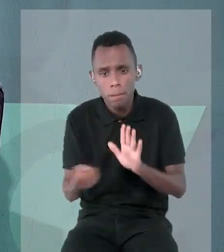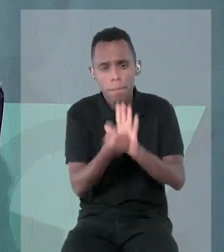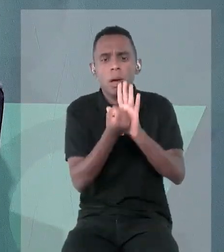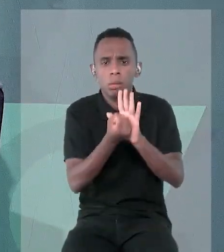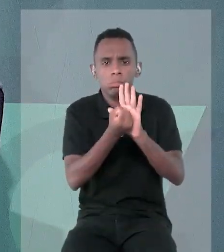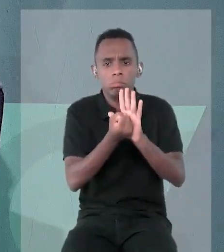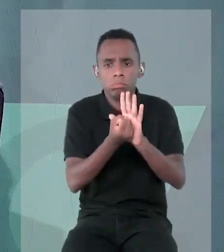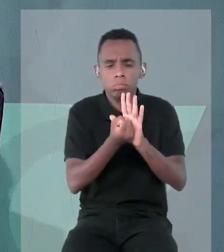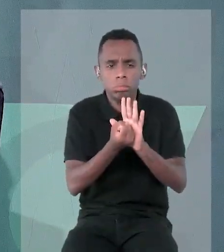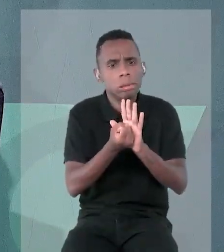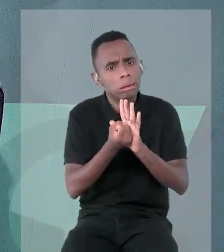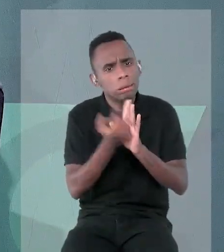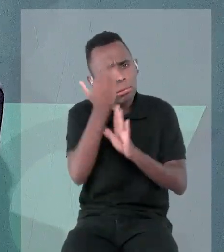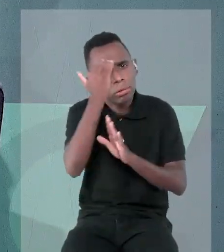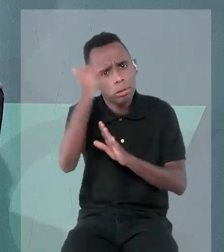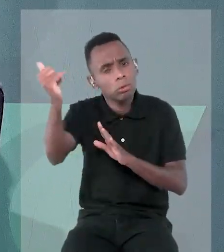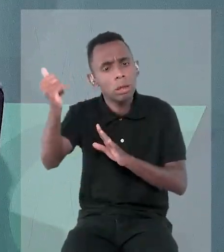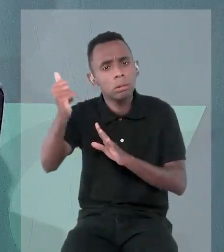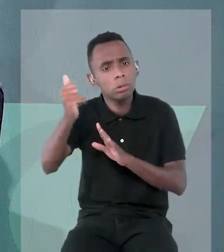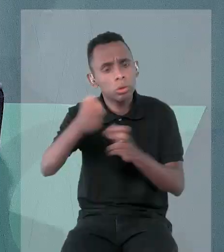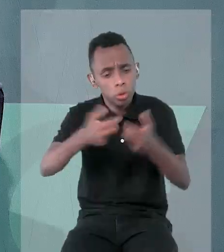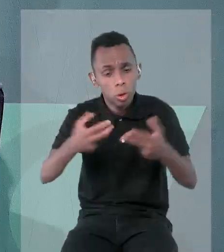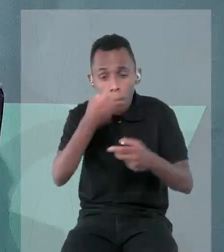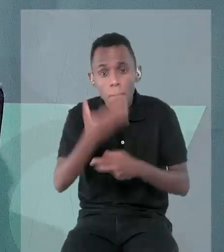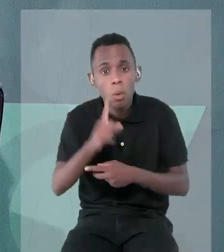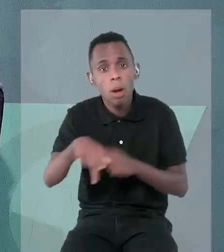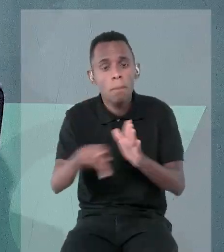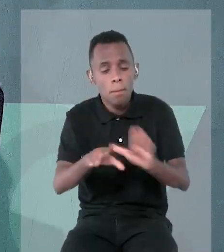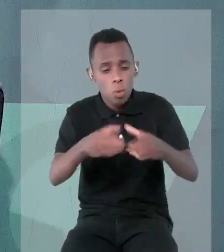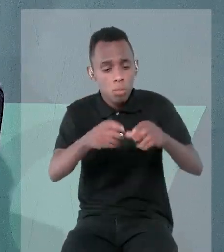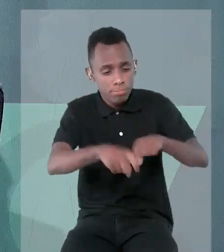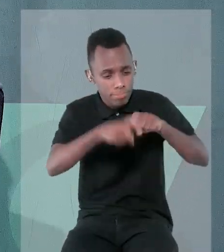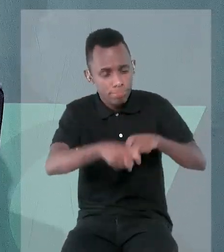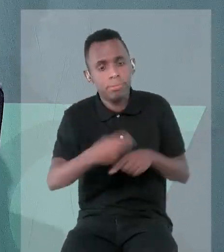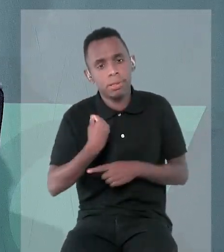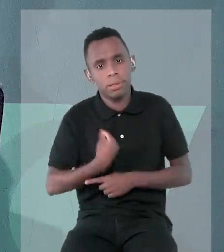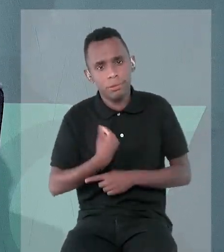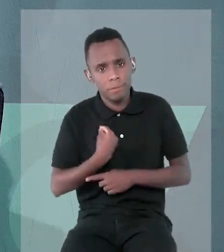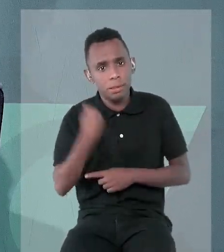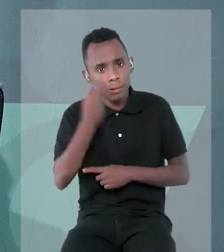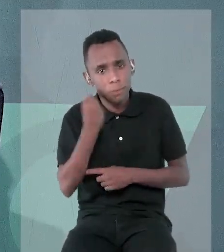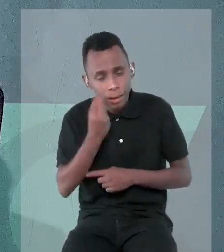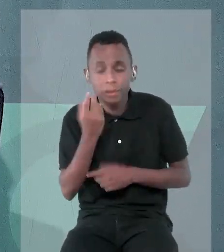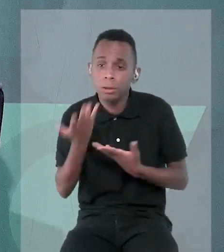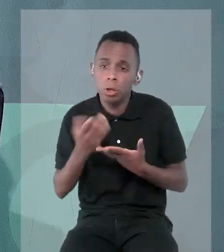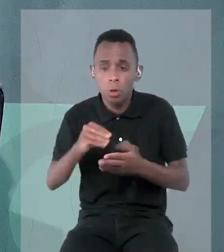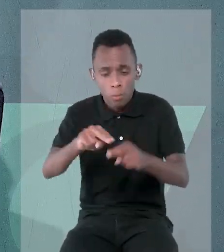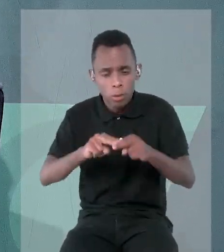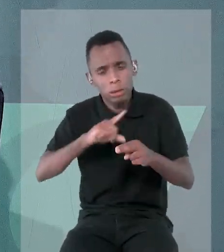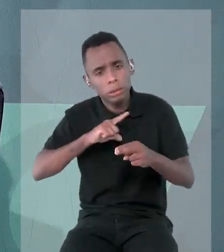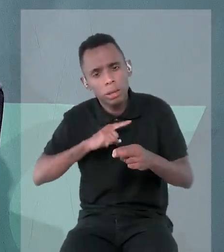símbolo dela, que esse sucesso seja o sucesso dos agricultores que vivem essa transformação. Então, para isso, nós temos